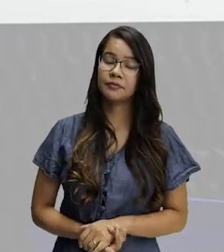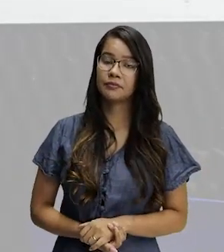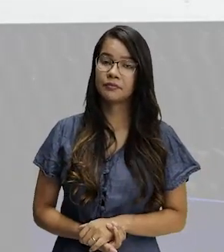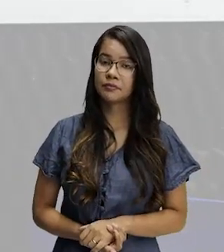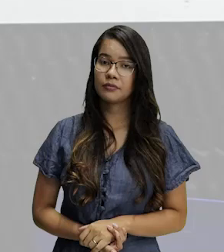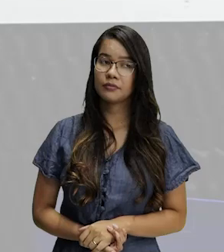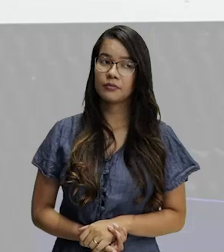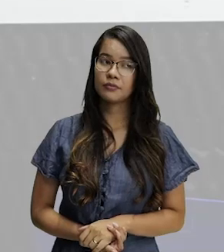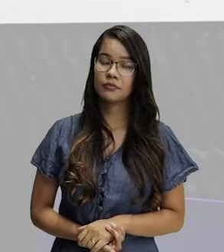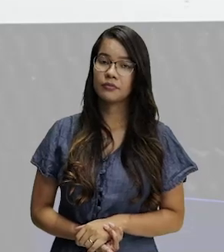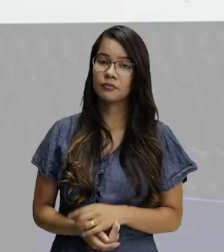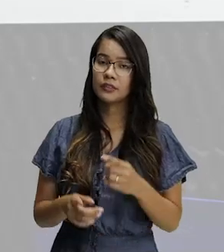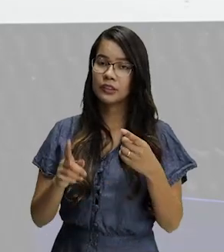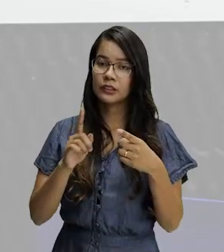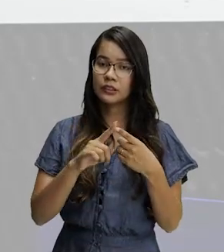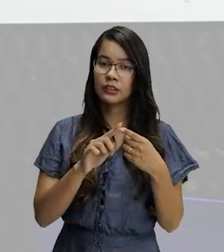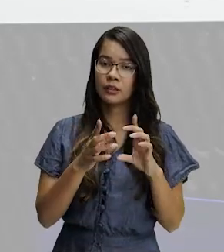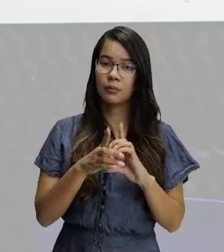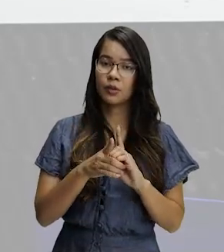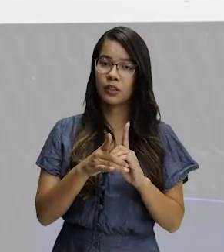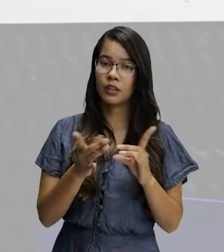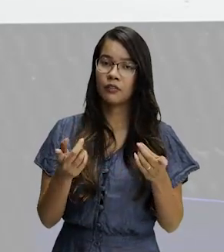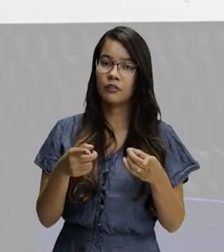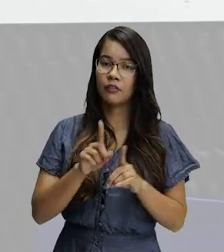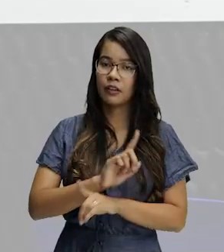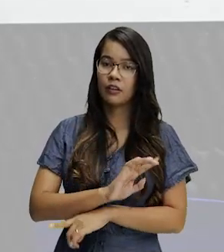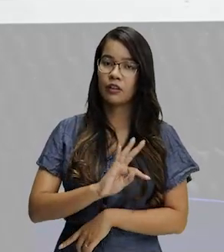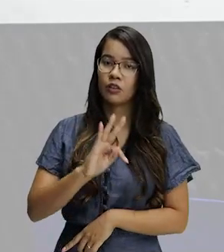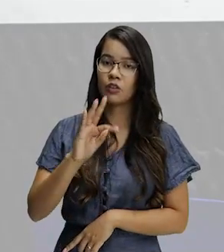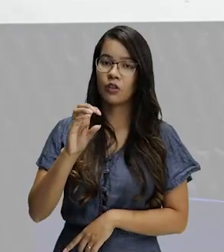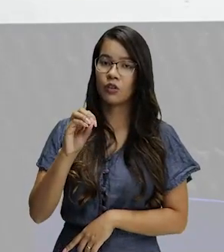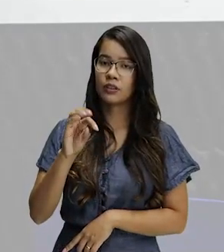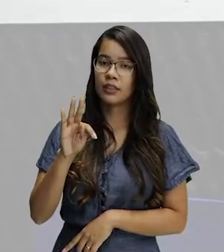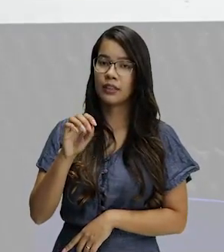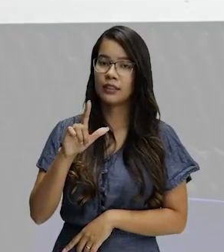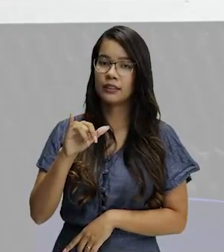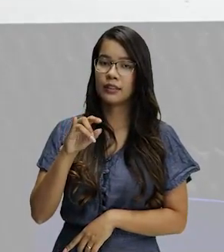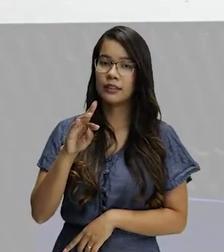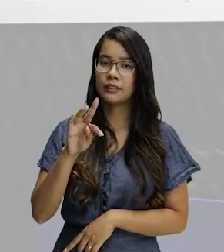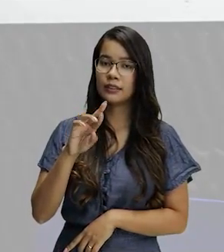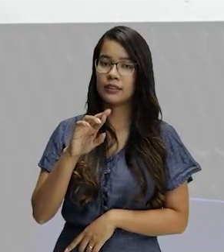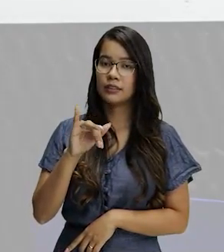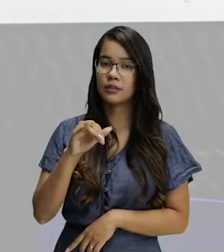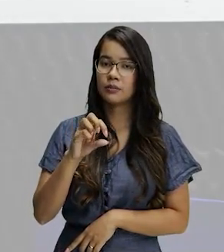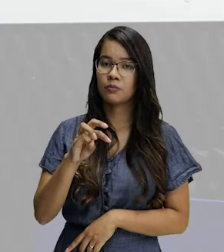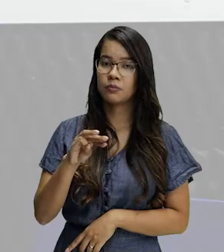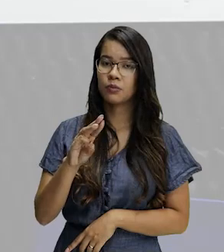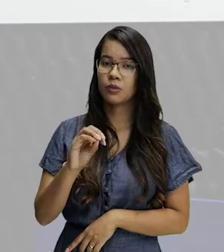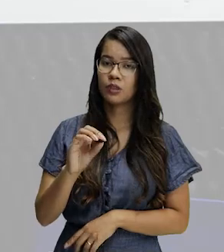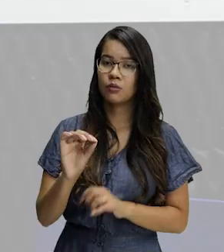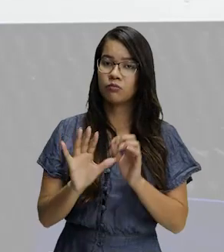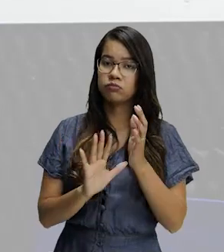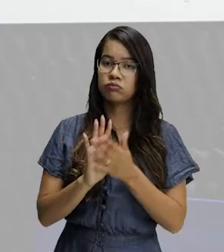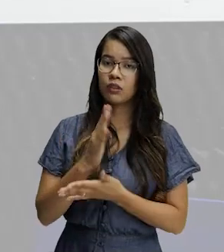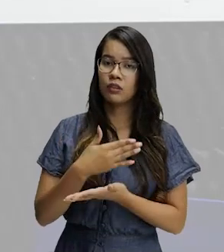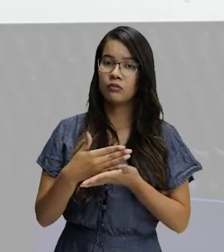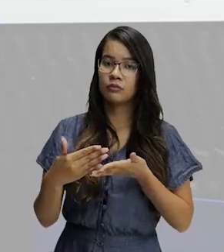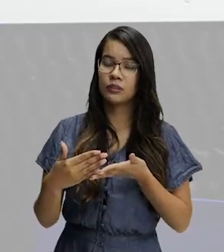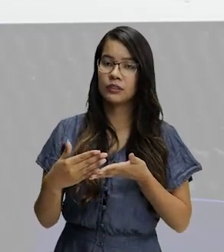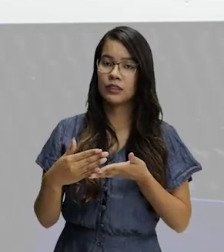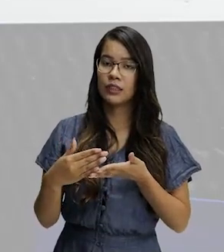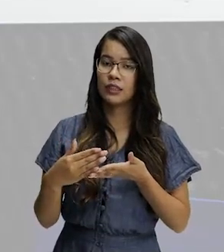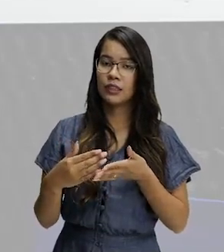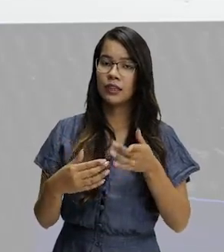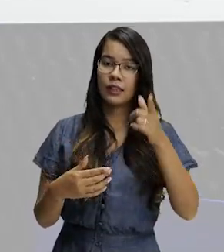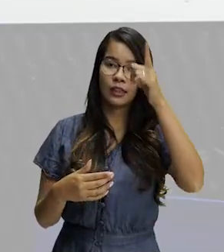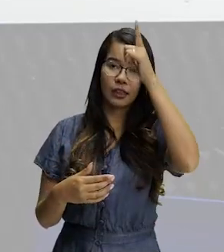versus totalitarismo. E o estopim, a causa imediata, como falamos, a Alemanha invadindo a